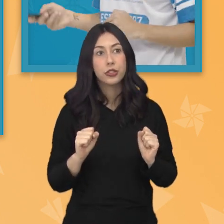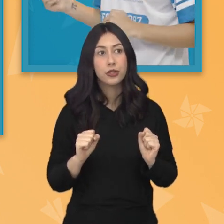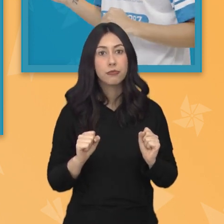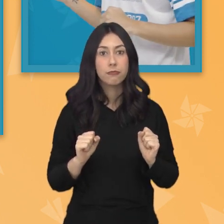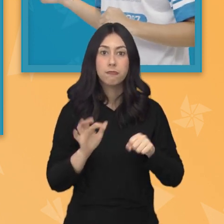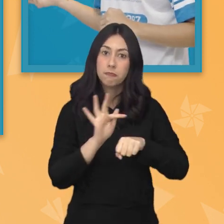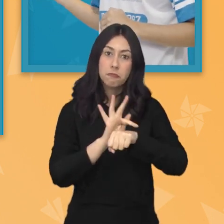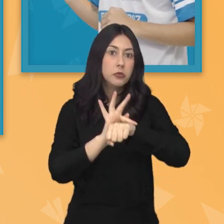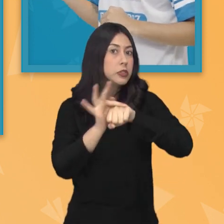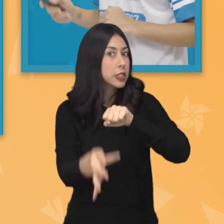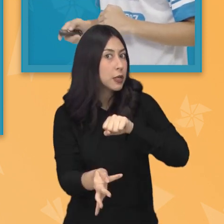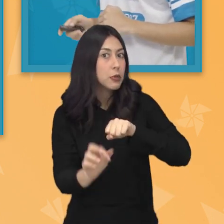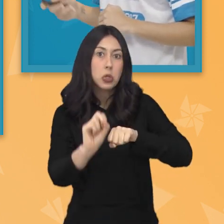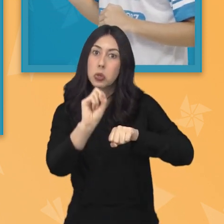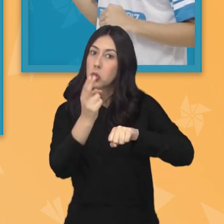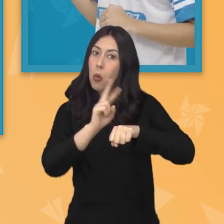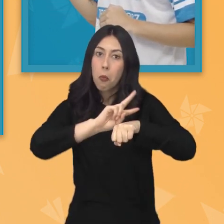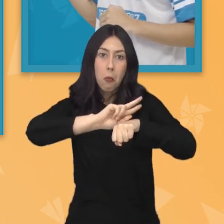simples.